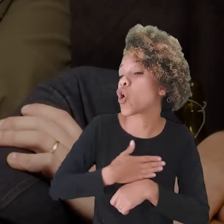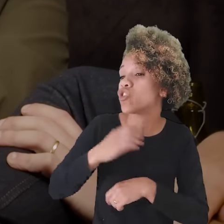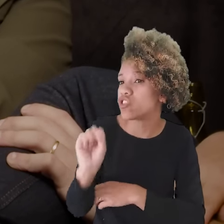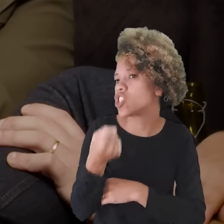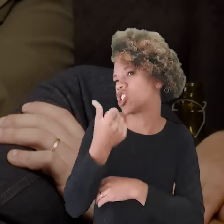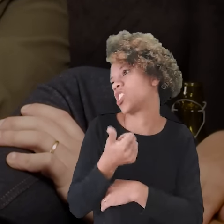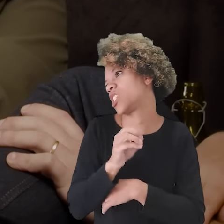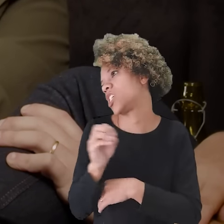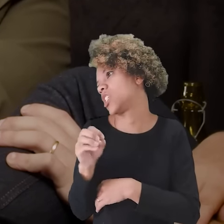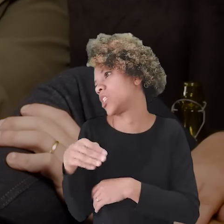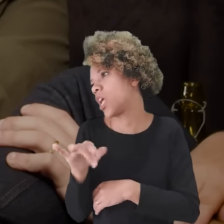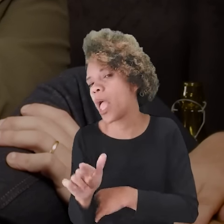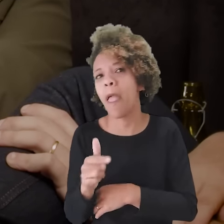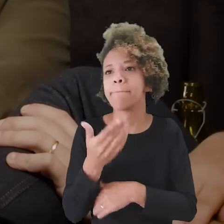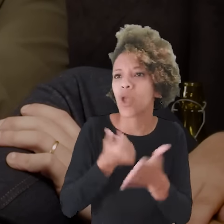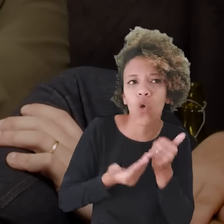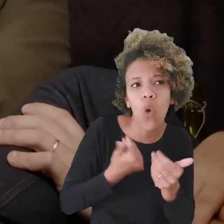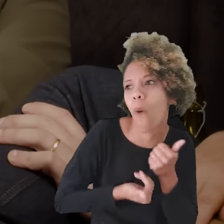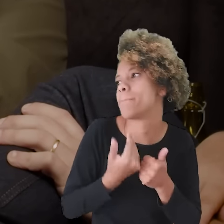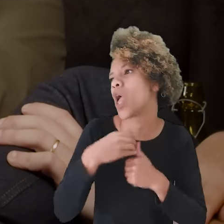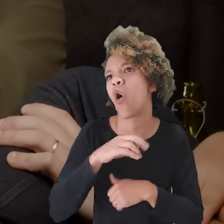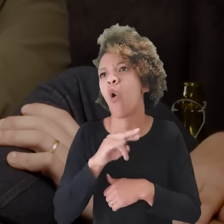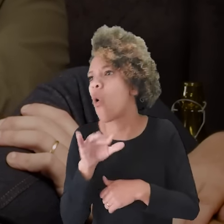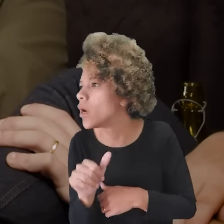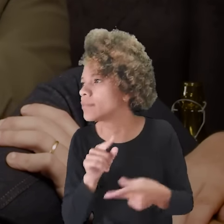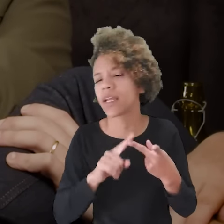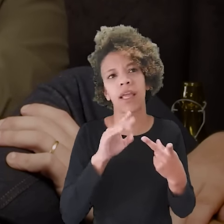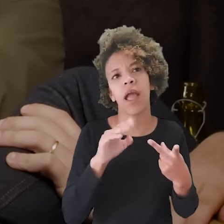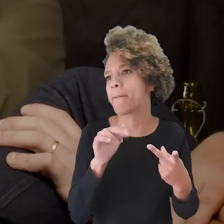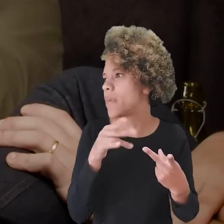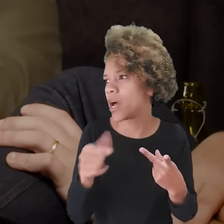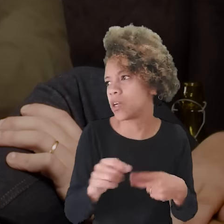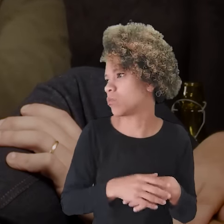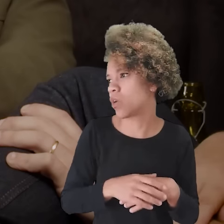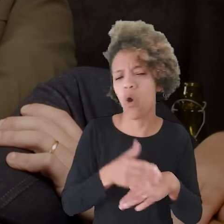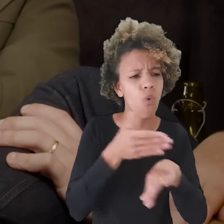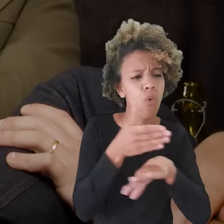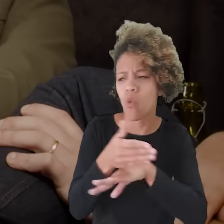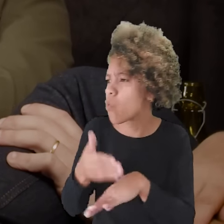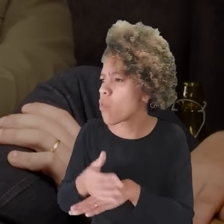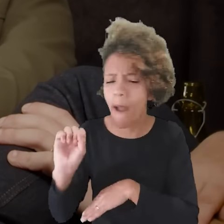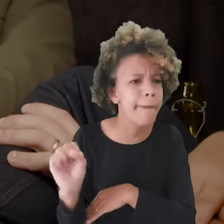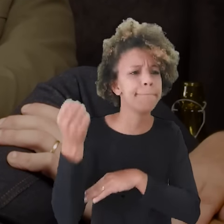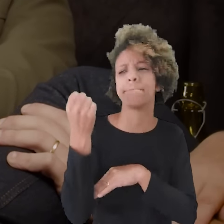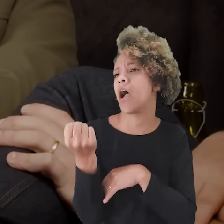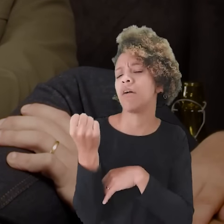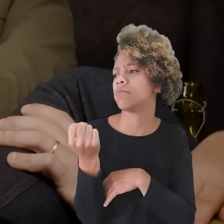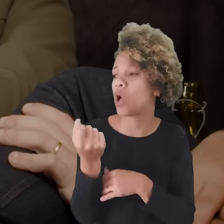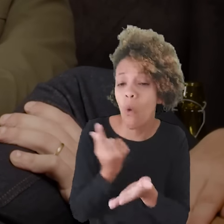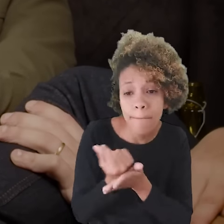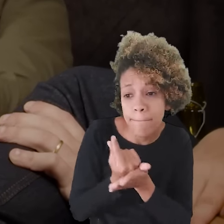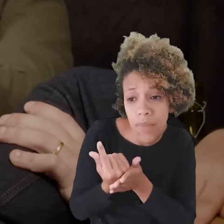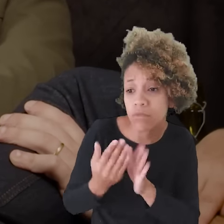tomar cerveja de 600 e comer o outro aí camarão cara todo o bar que a gente vai tem camarão em qualquer máquina que tu vai tem camarão ali óleo um